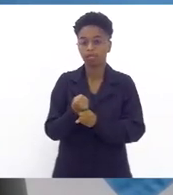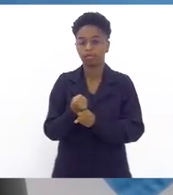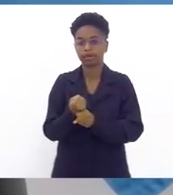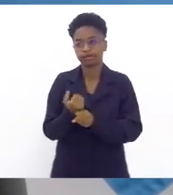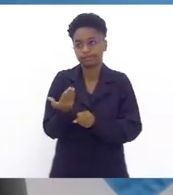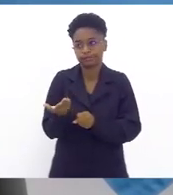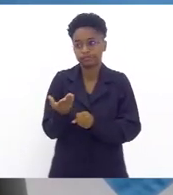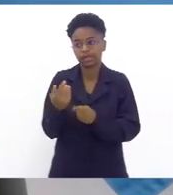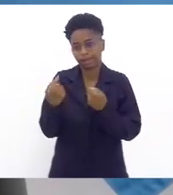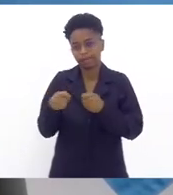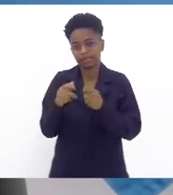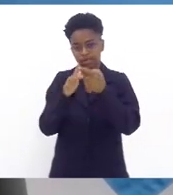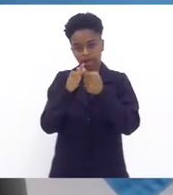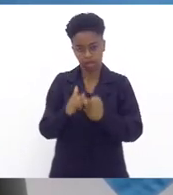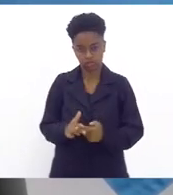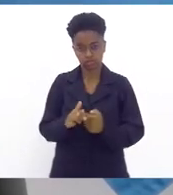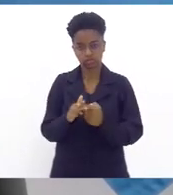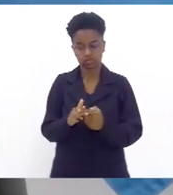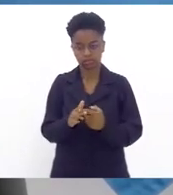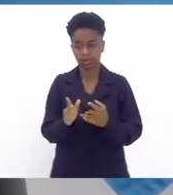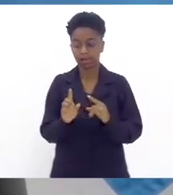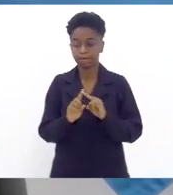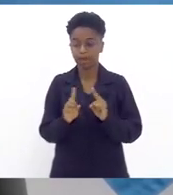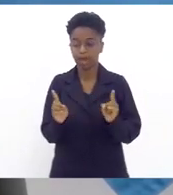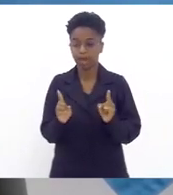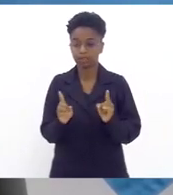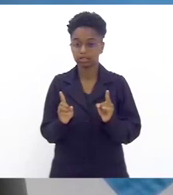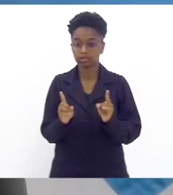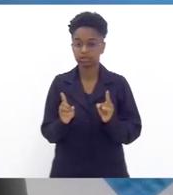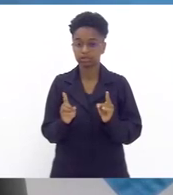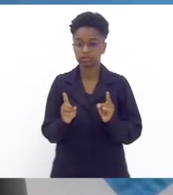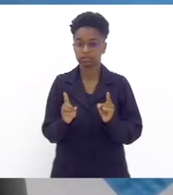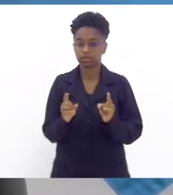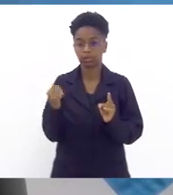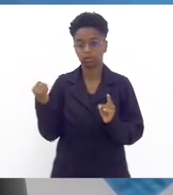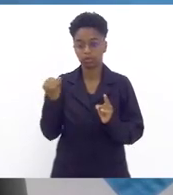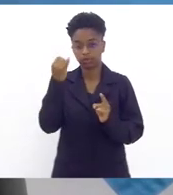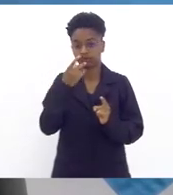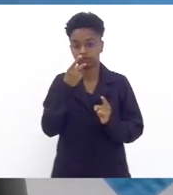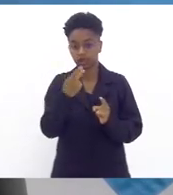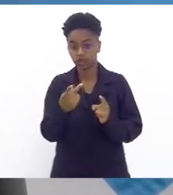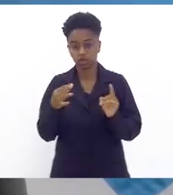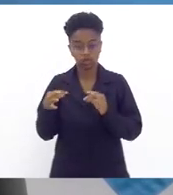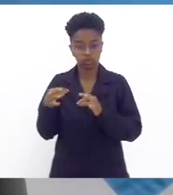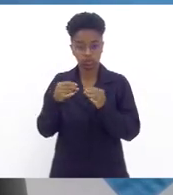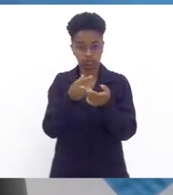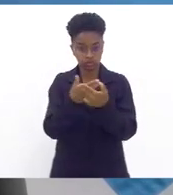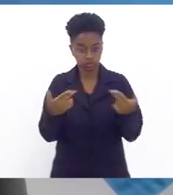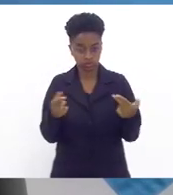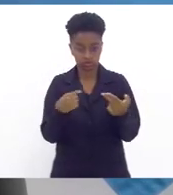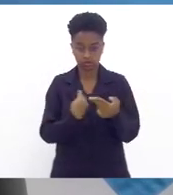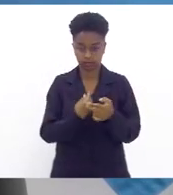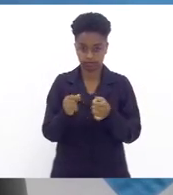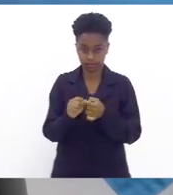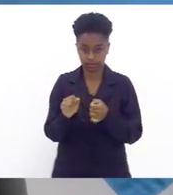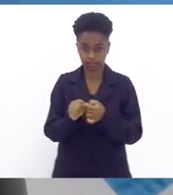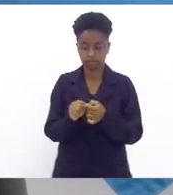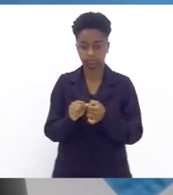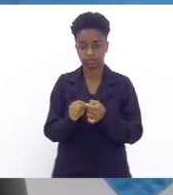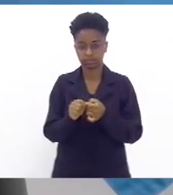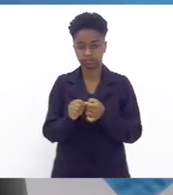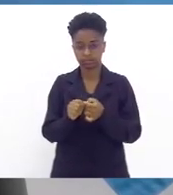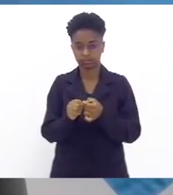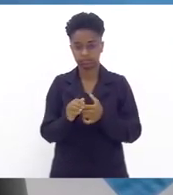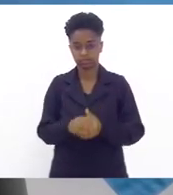tem que se ajustar é importante falar que todos os atos que nós fizemos o